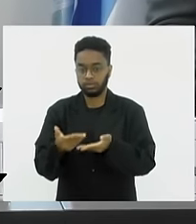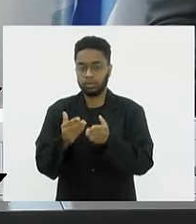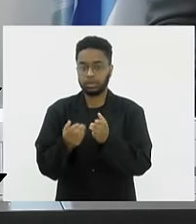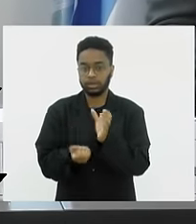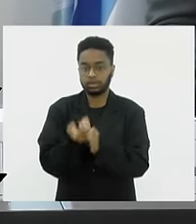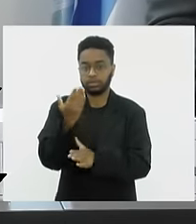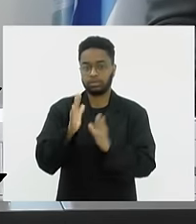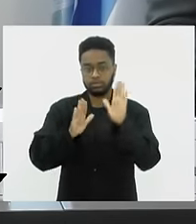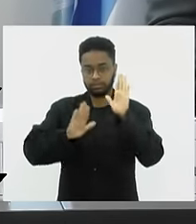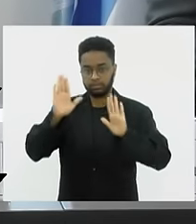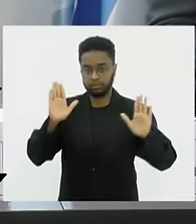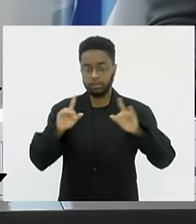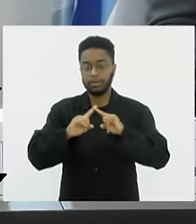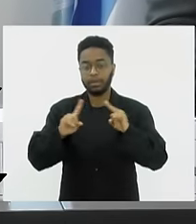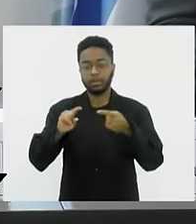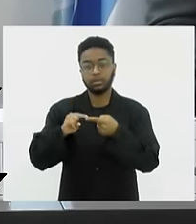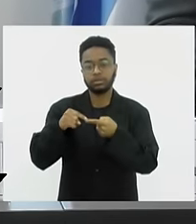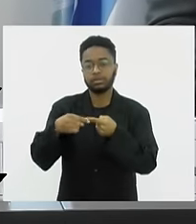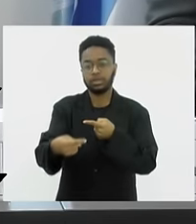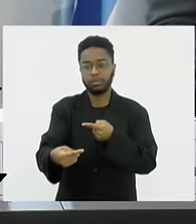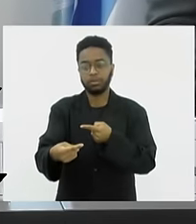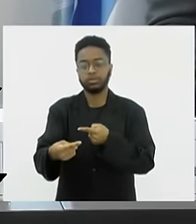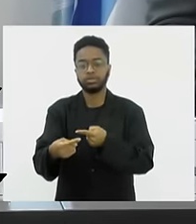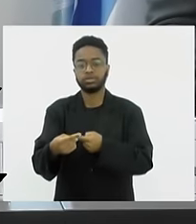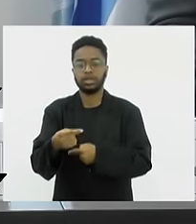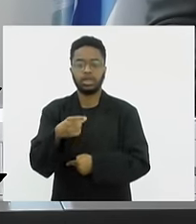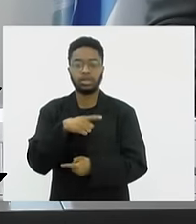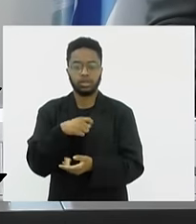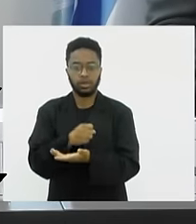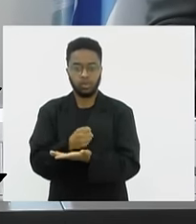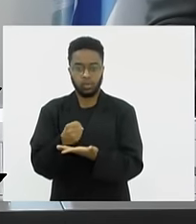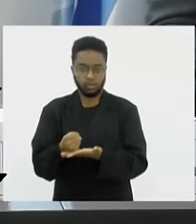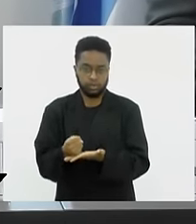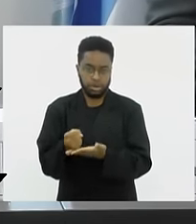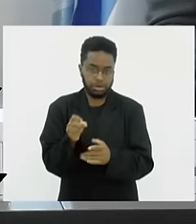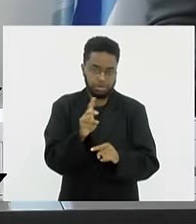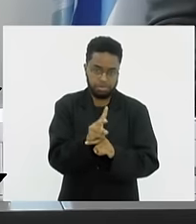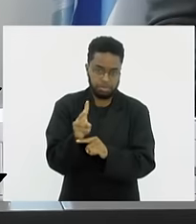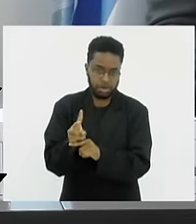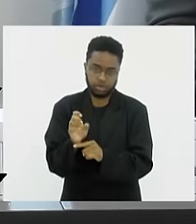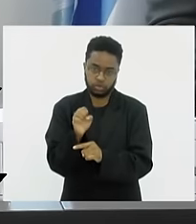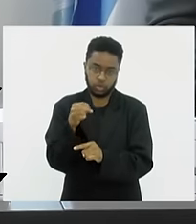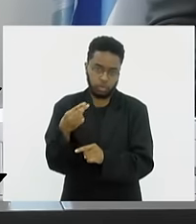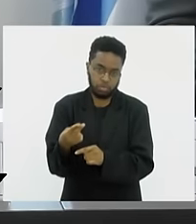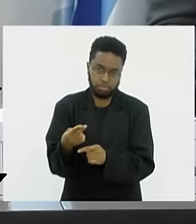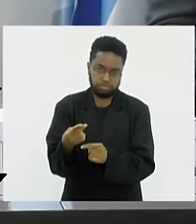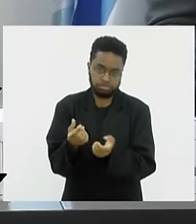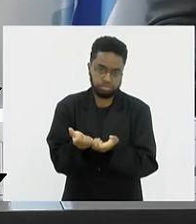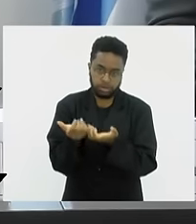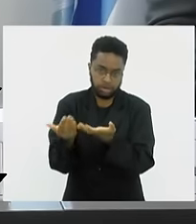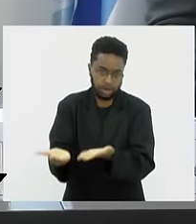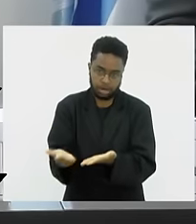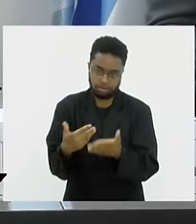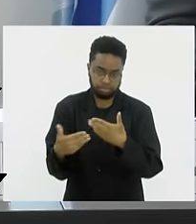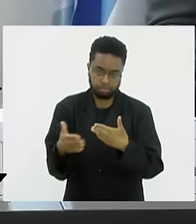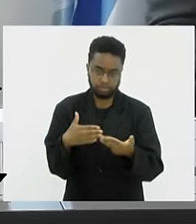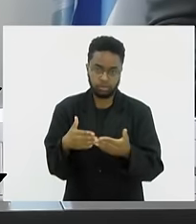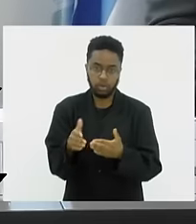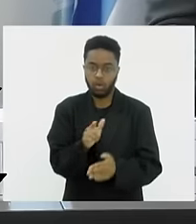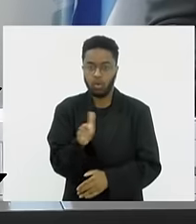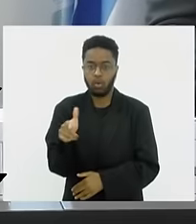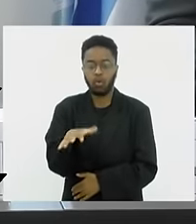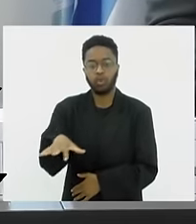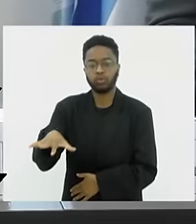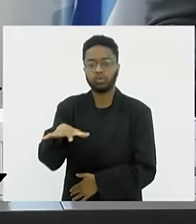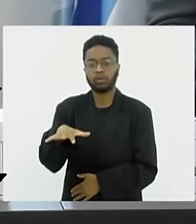senhor superdimensiona esse contrato, emprestando, cedendo, seja lá o que for, para outros órgãos